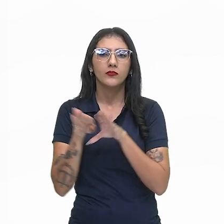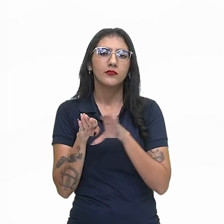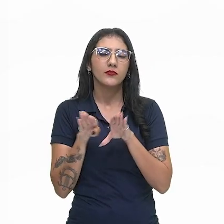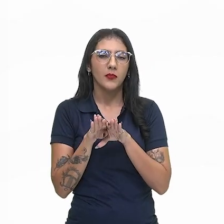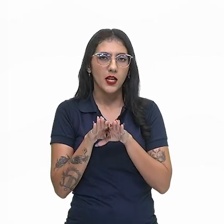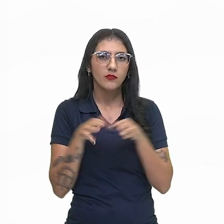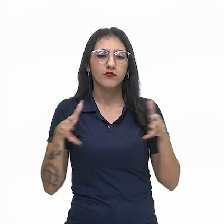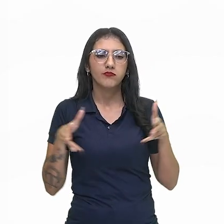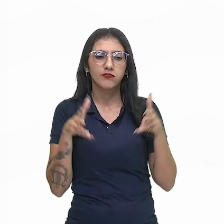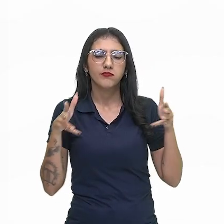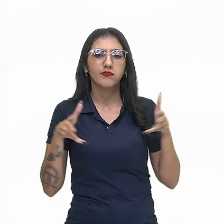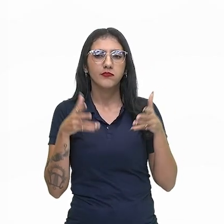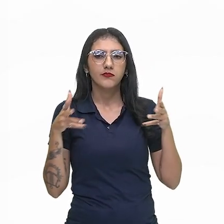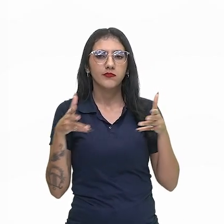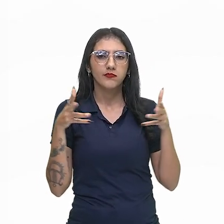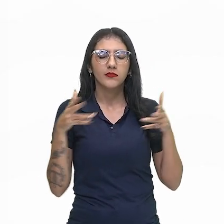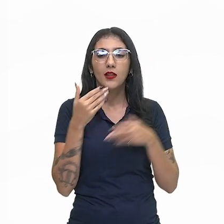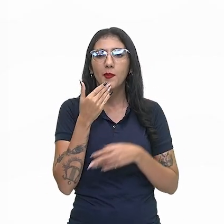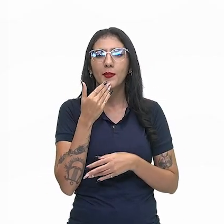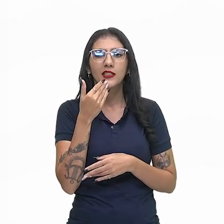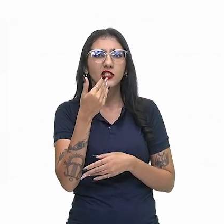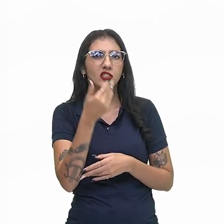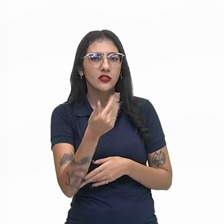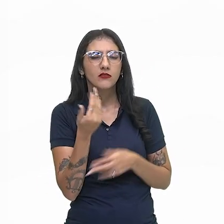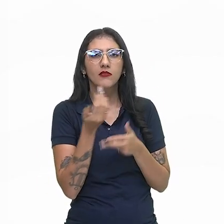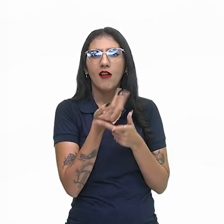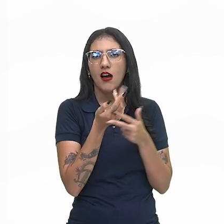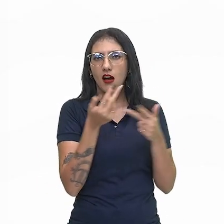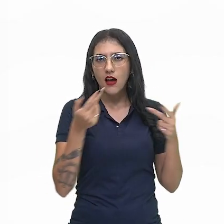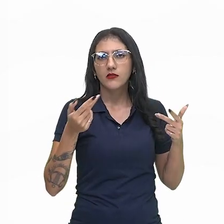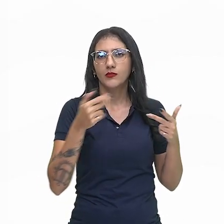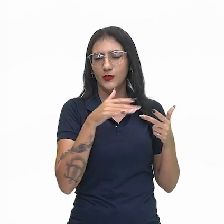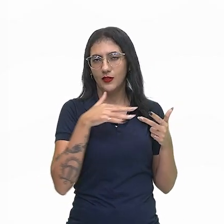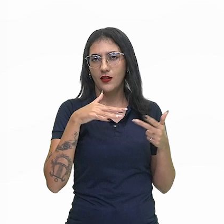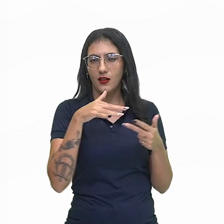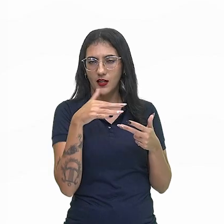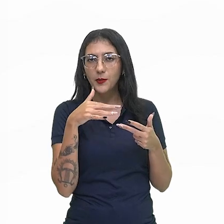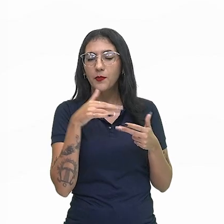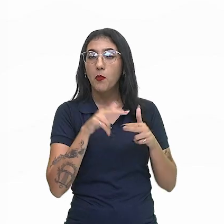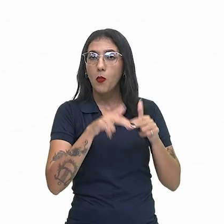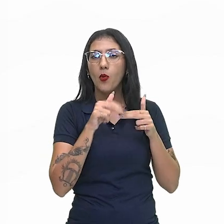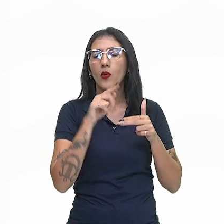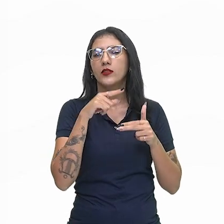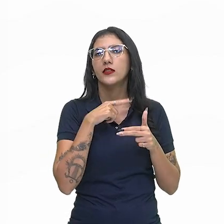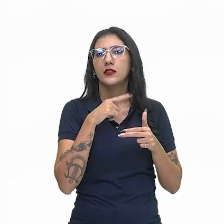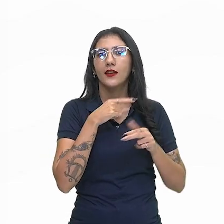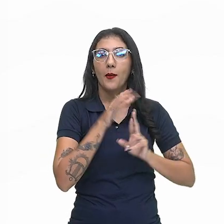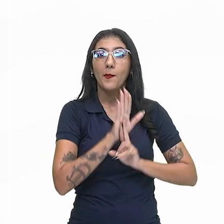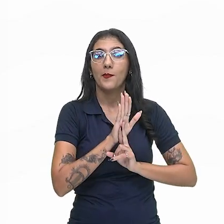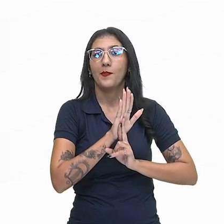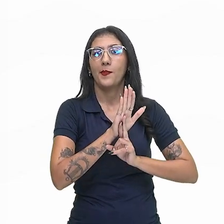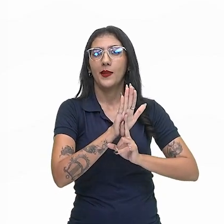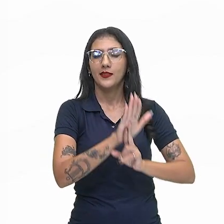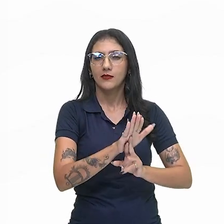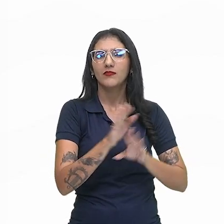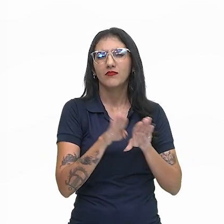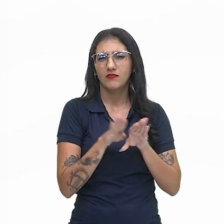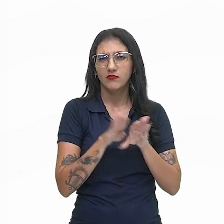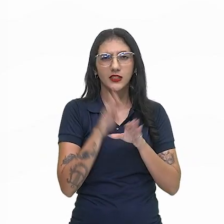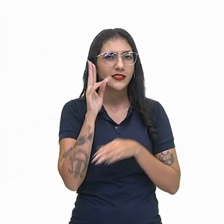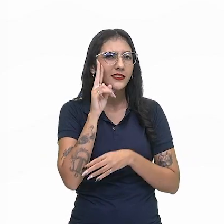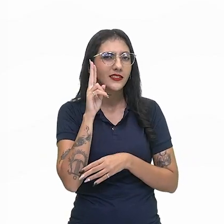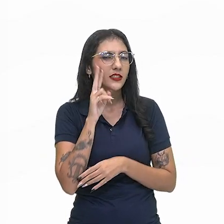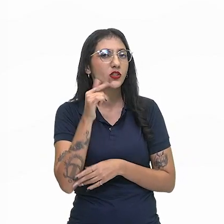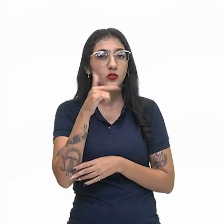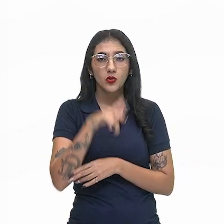mobilizam, que emanam as suas demandas sociais e representam também, repetindo,